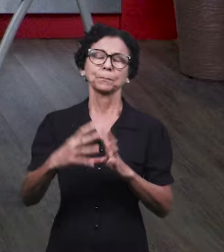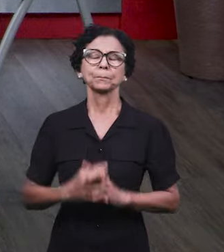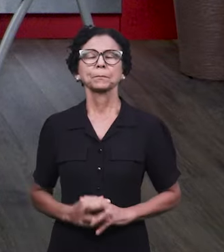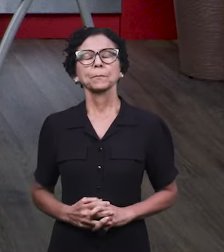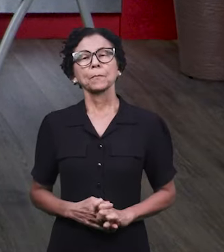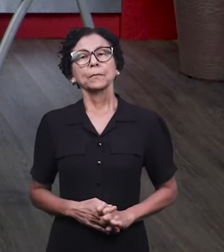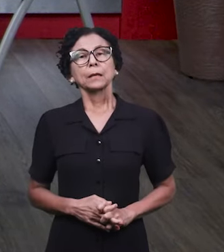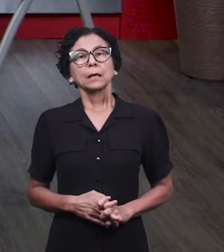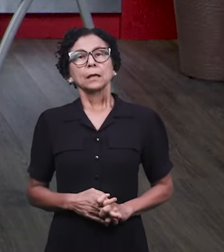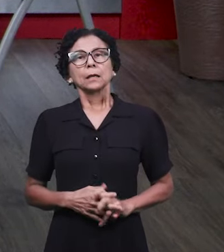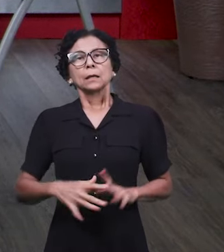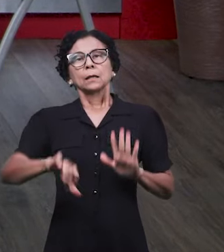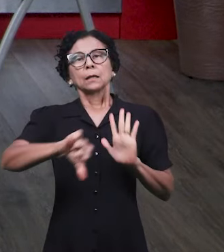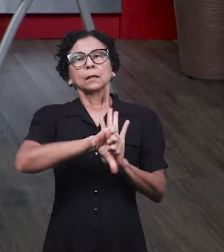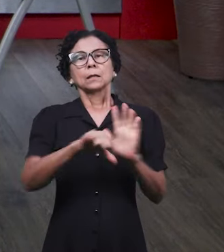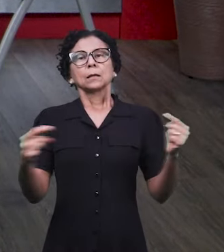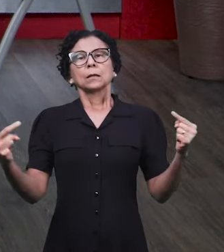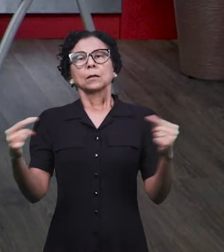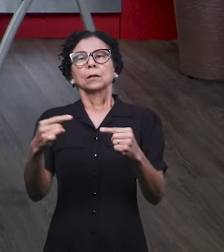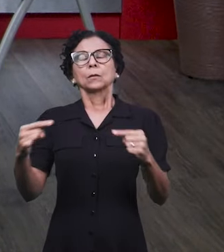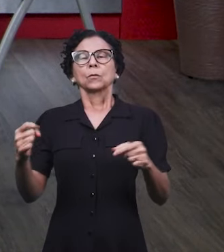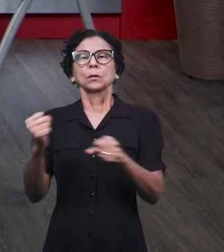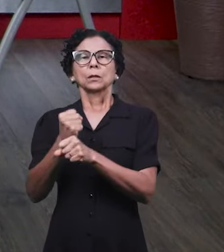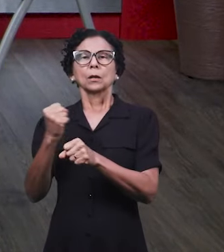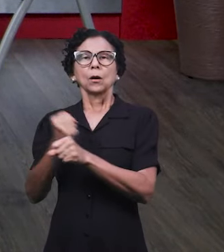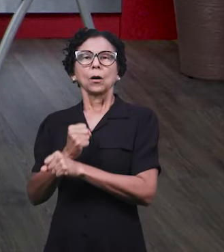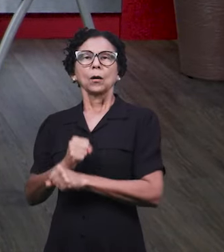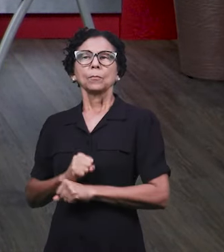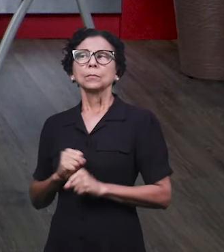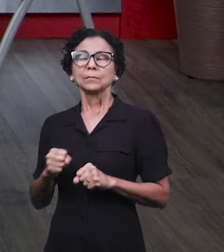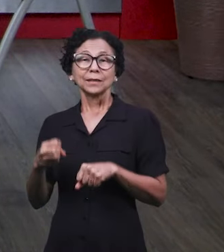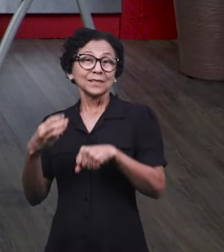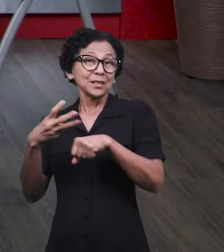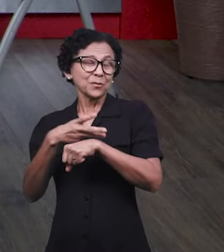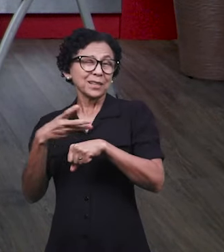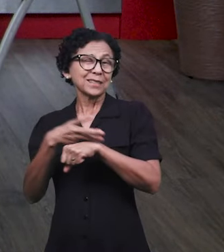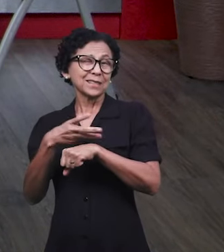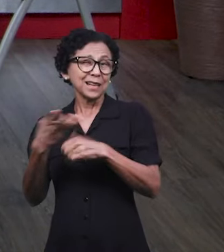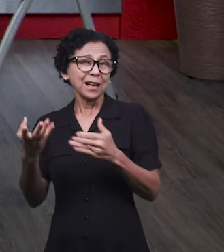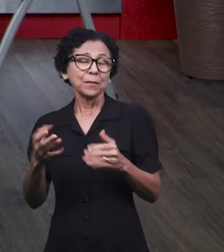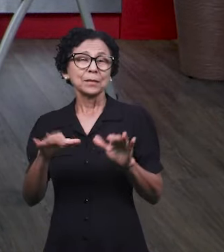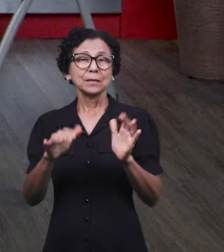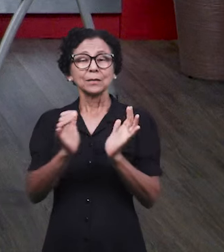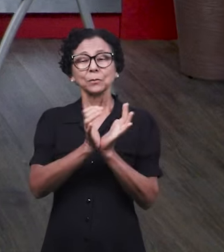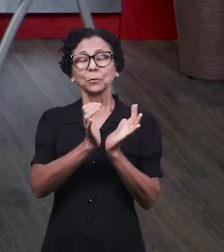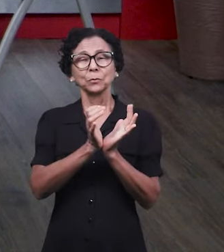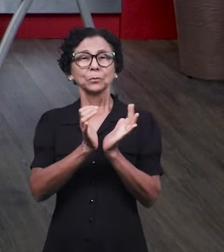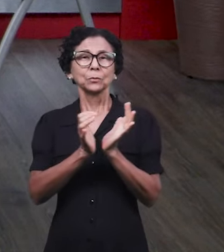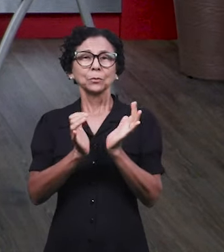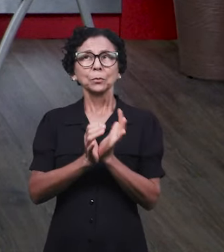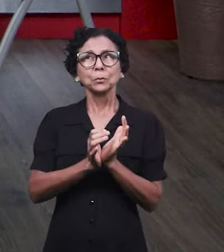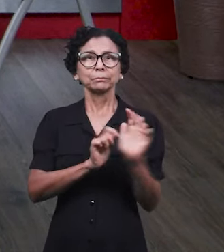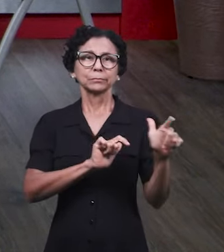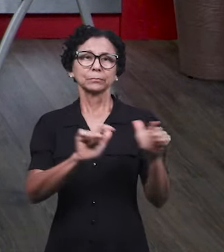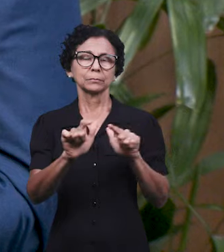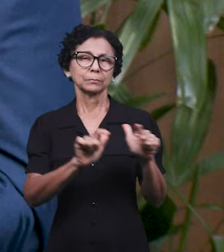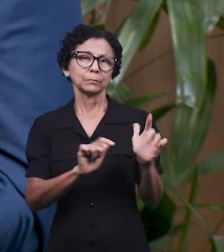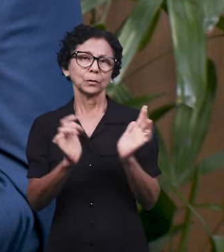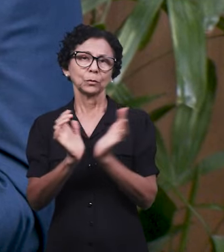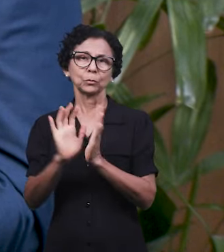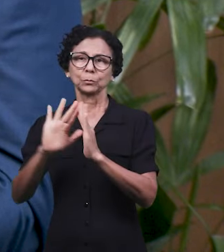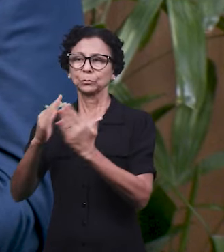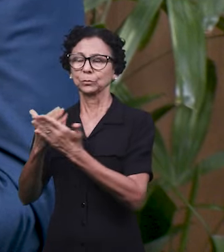crime contra honra também ele pode ser ele pode ser cometido também no âmbito ali do WhatsApp né muitas vezes você tem um um um grupo ali seja um grupo